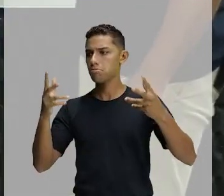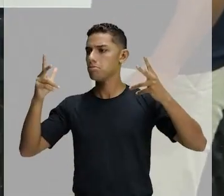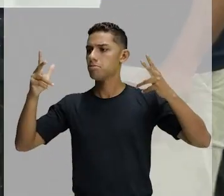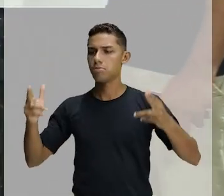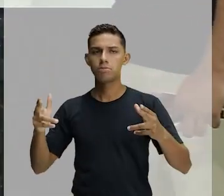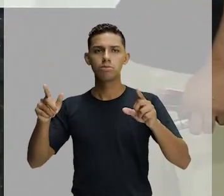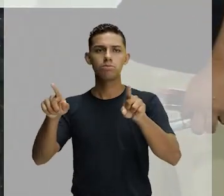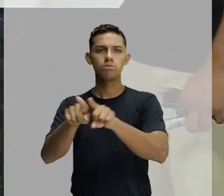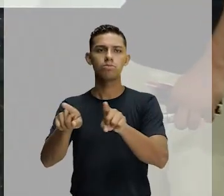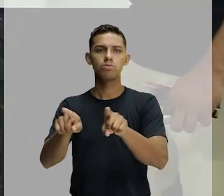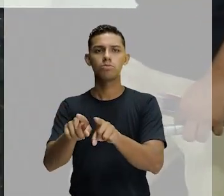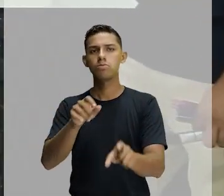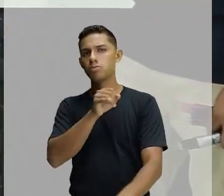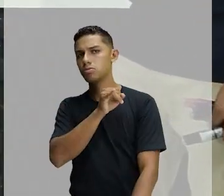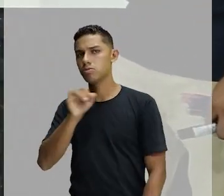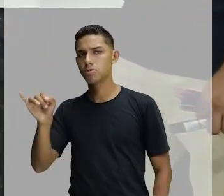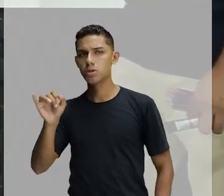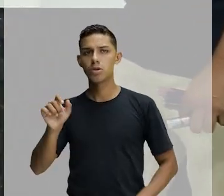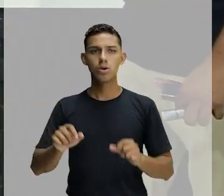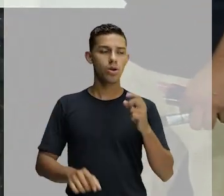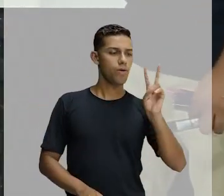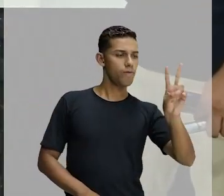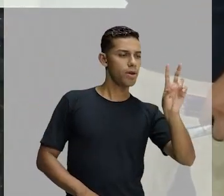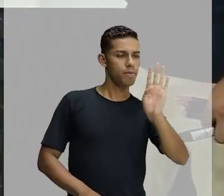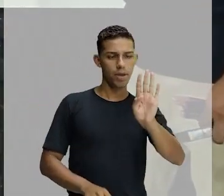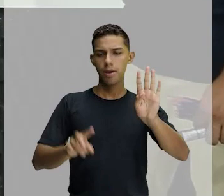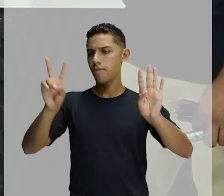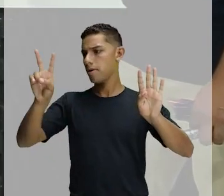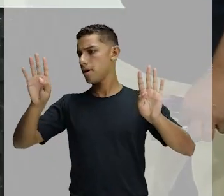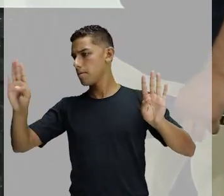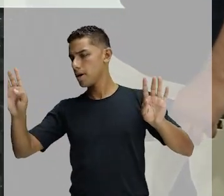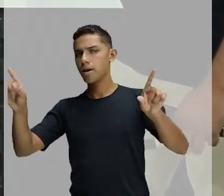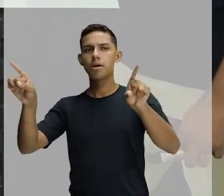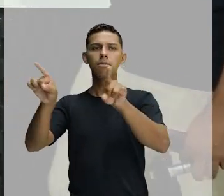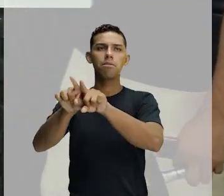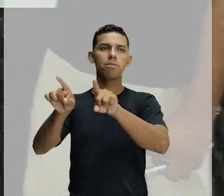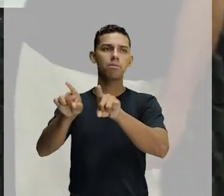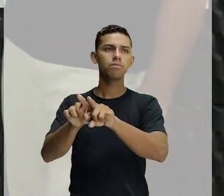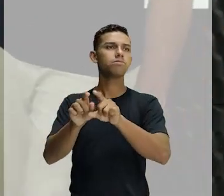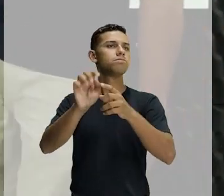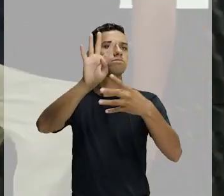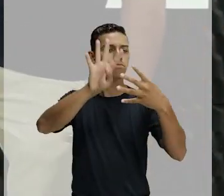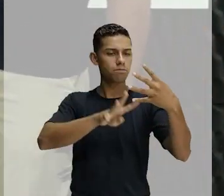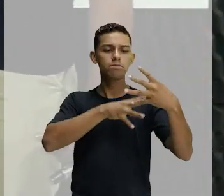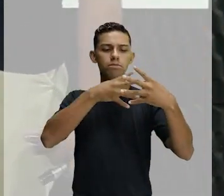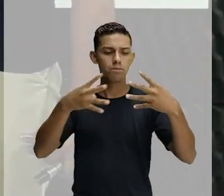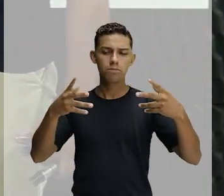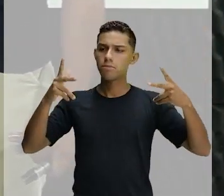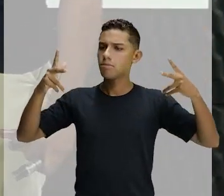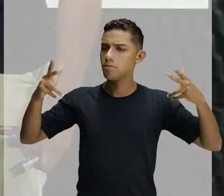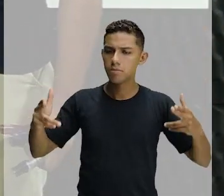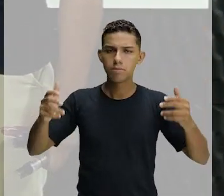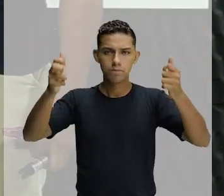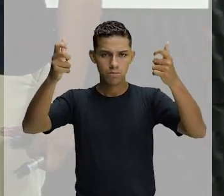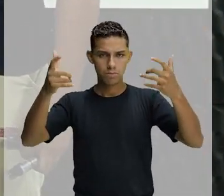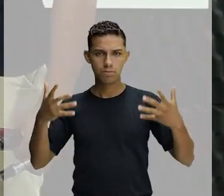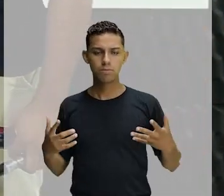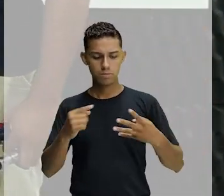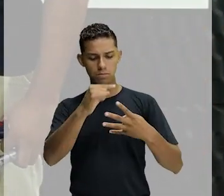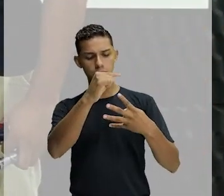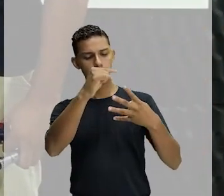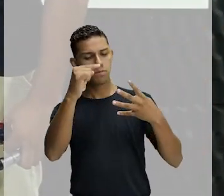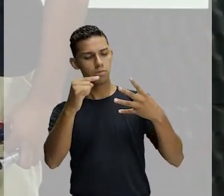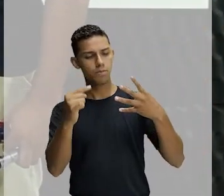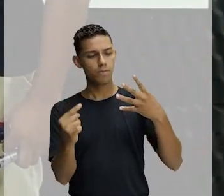esse indivíduo aqui cruzar com outro igual a ele, heterozigoto também, vai ser praticamente a mesma coisa que acontece aqui